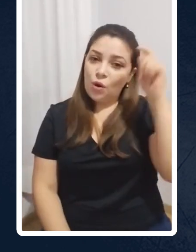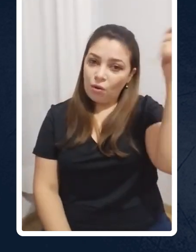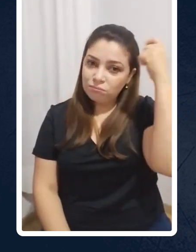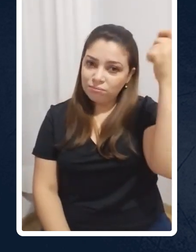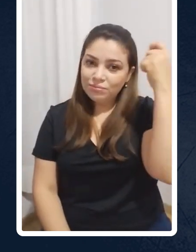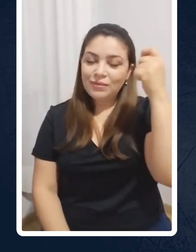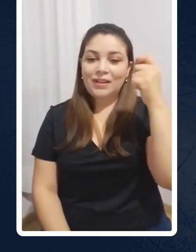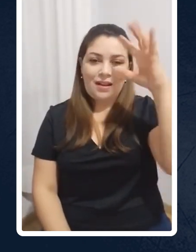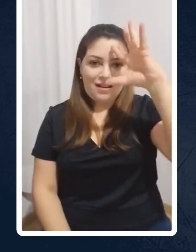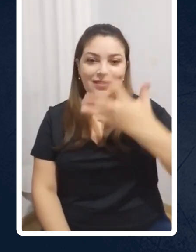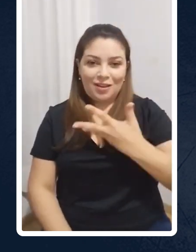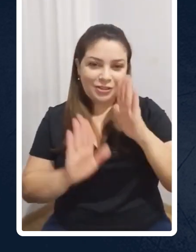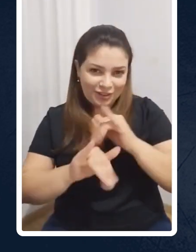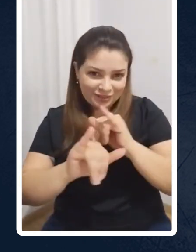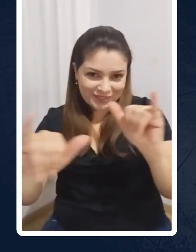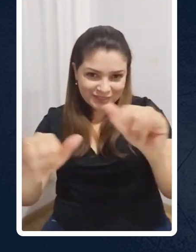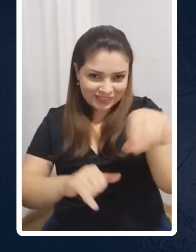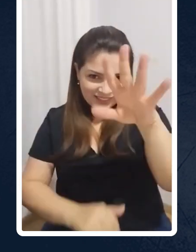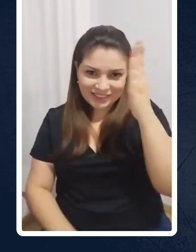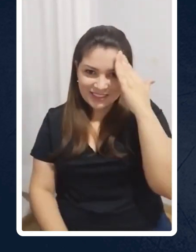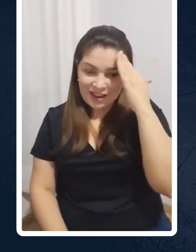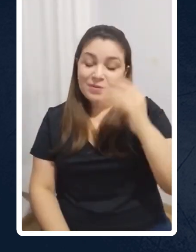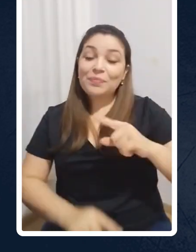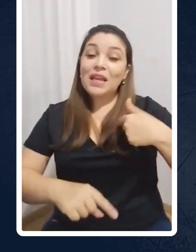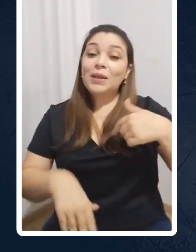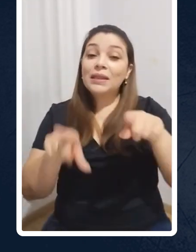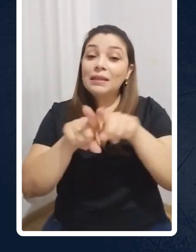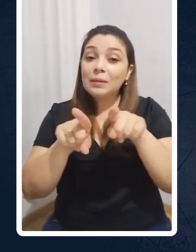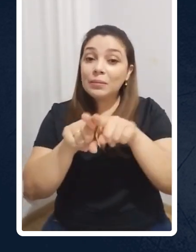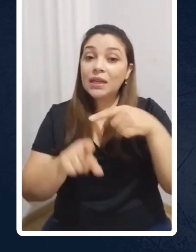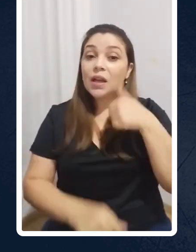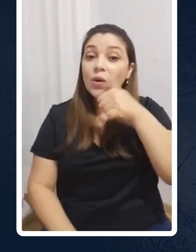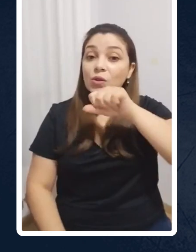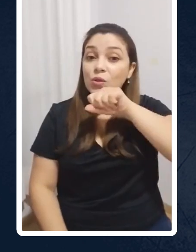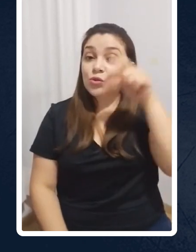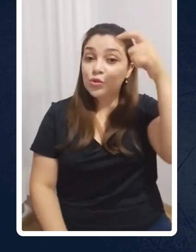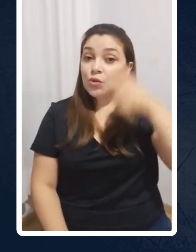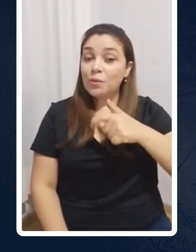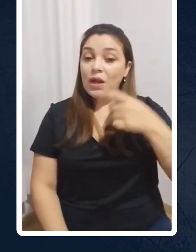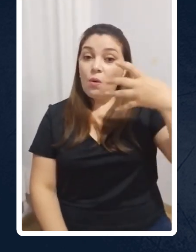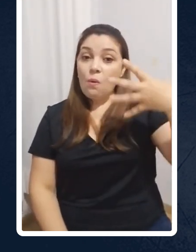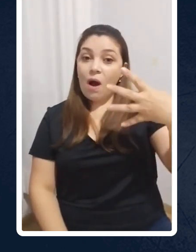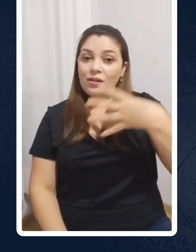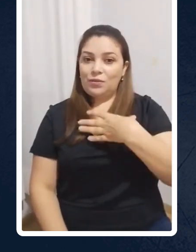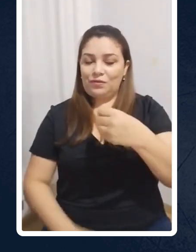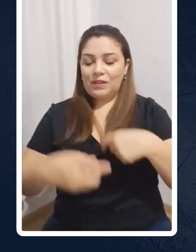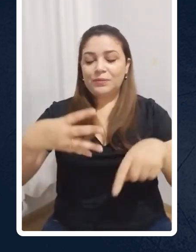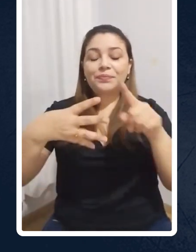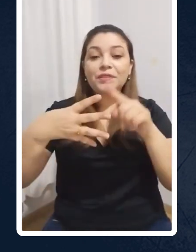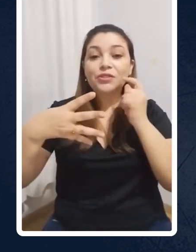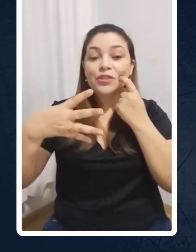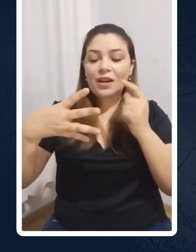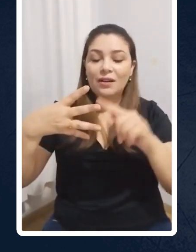mãe de 4 filhos: Janaína, Débora, Marcos, Vinícius